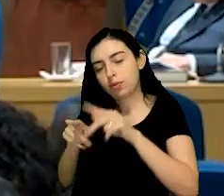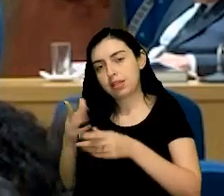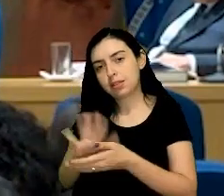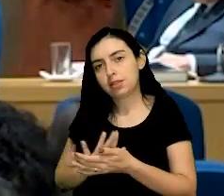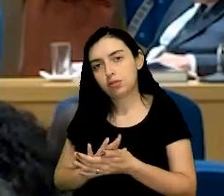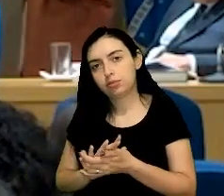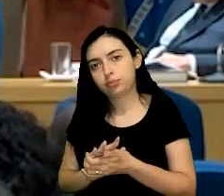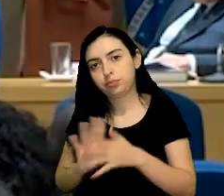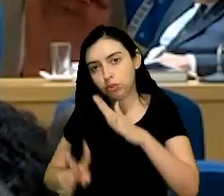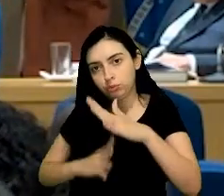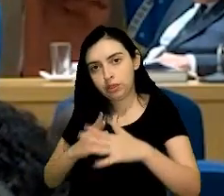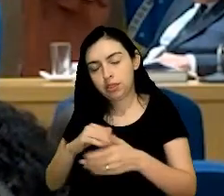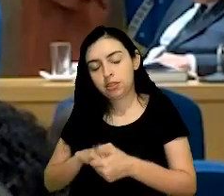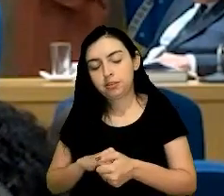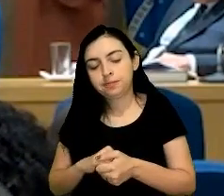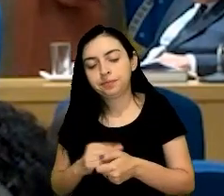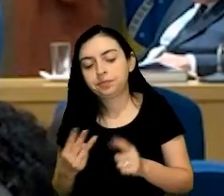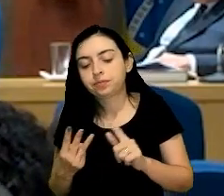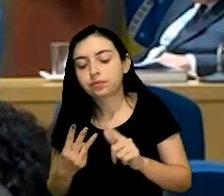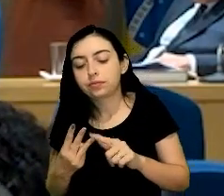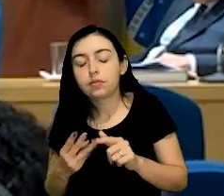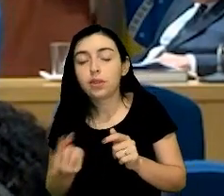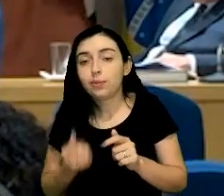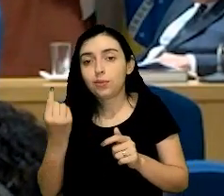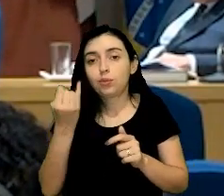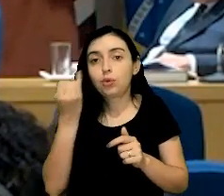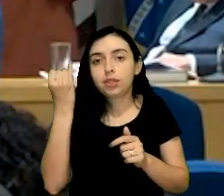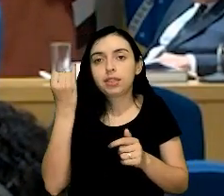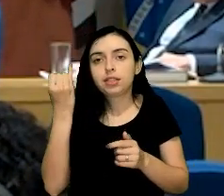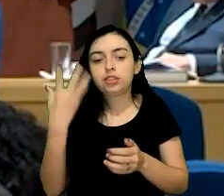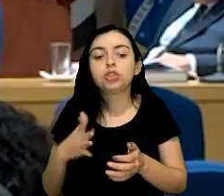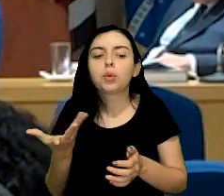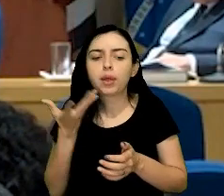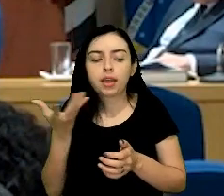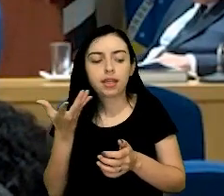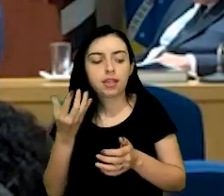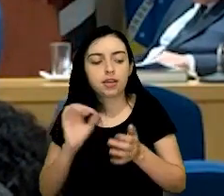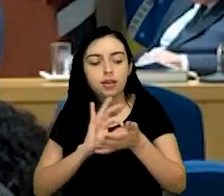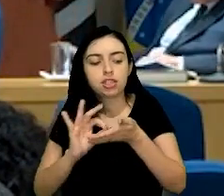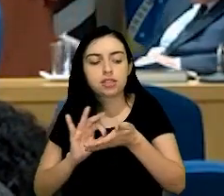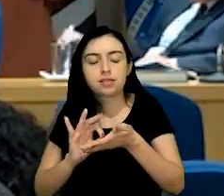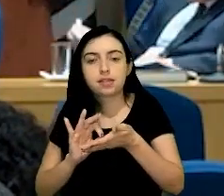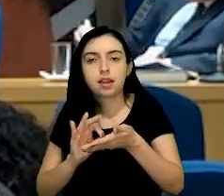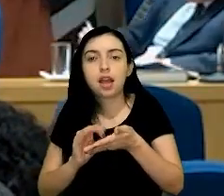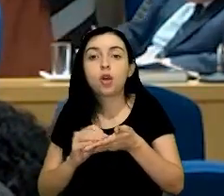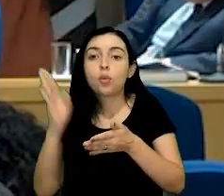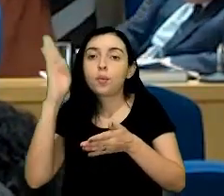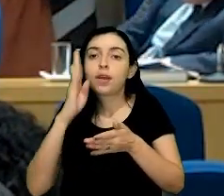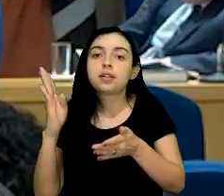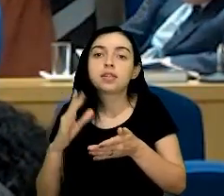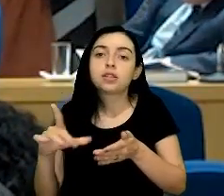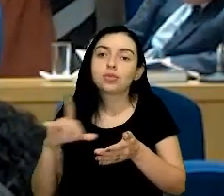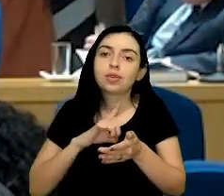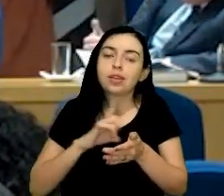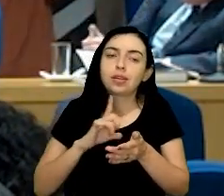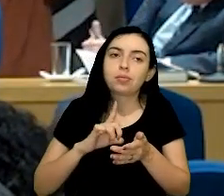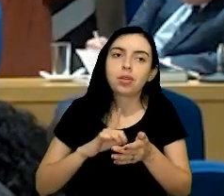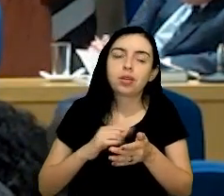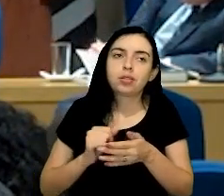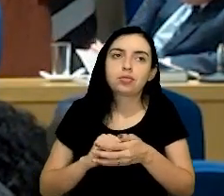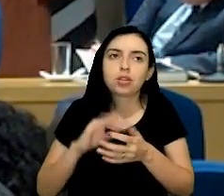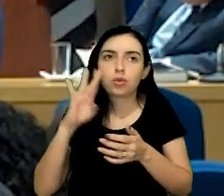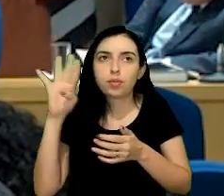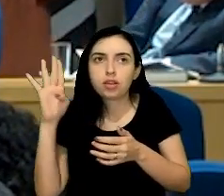Um outro ponto importante, e aí eu queria registrar isso, é que o Brasil, nós também temos no nosso imaginário migratório do século